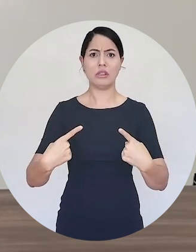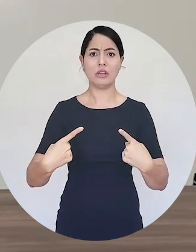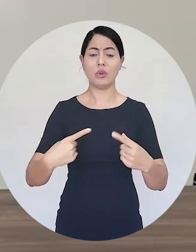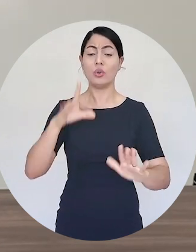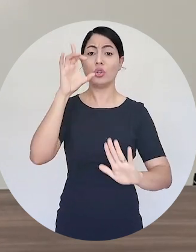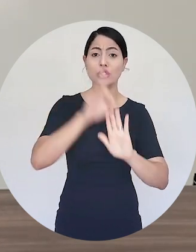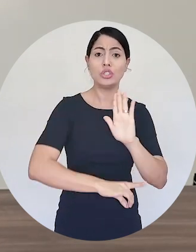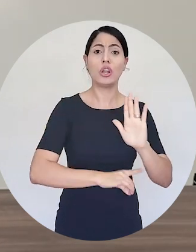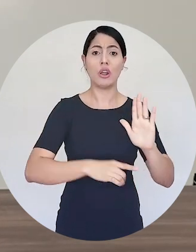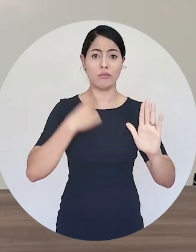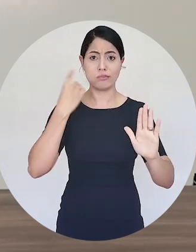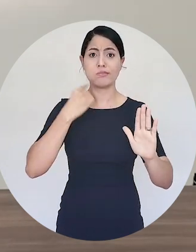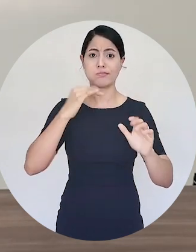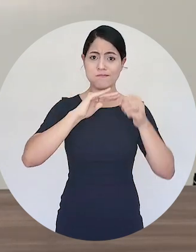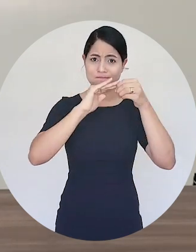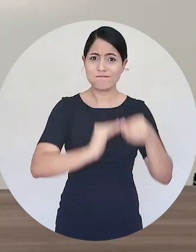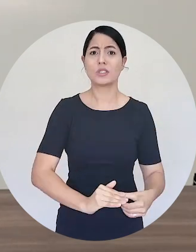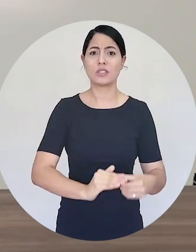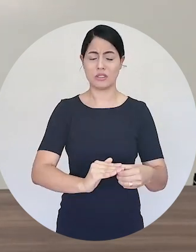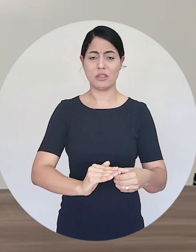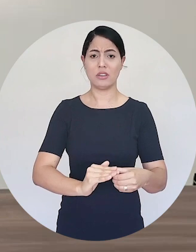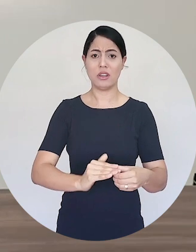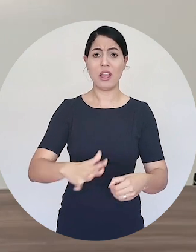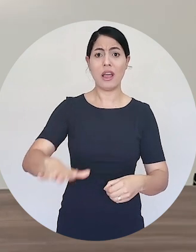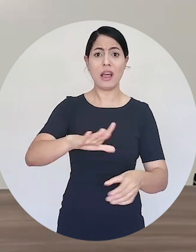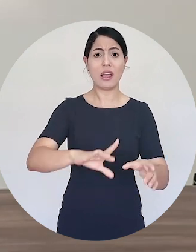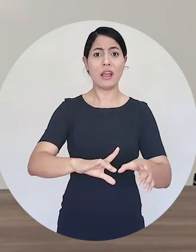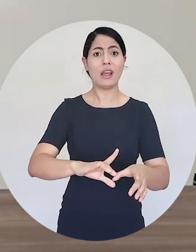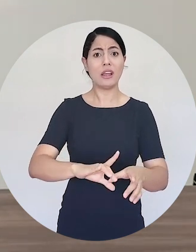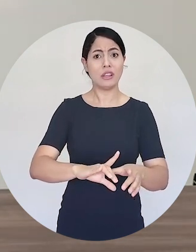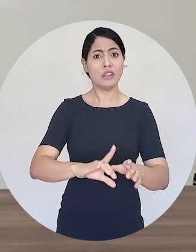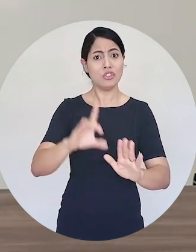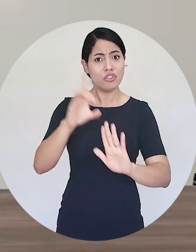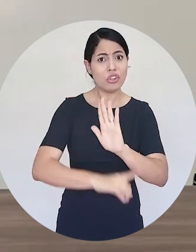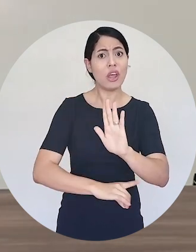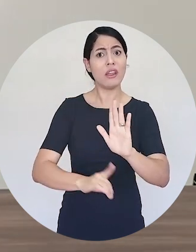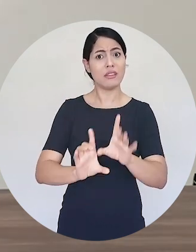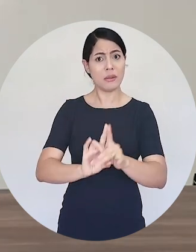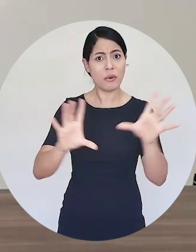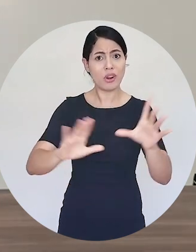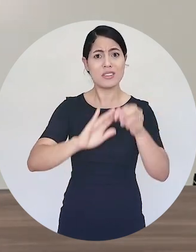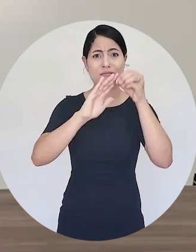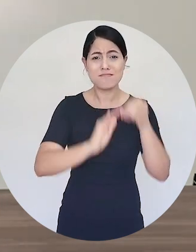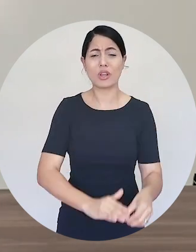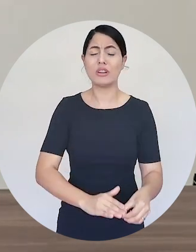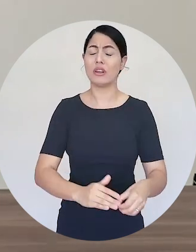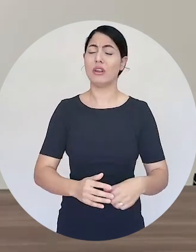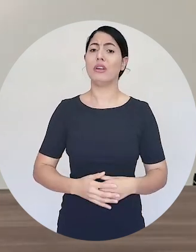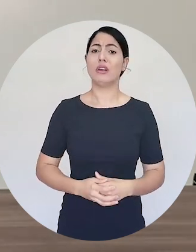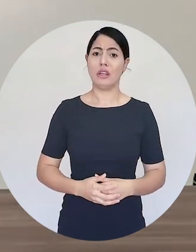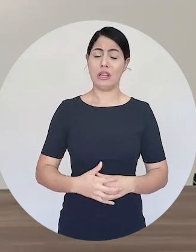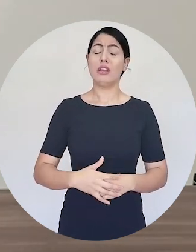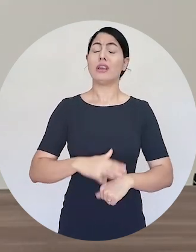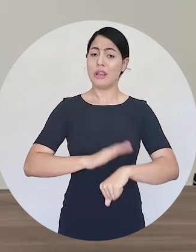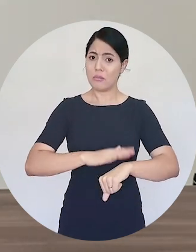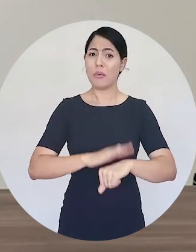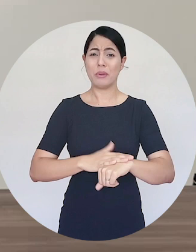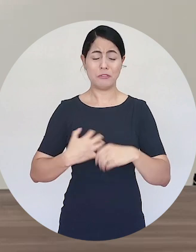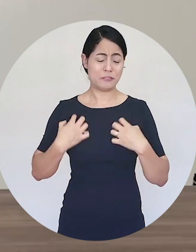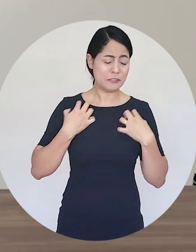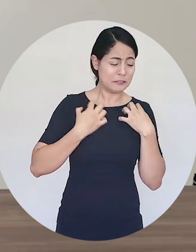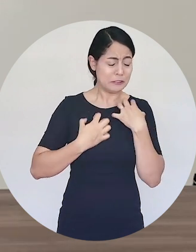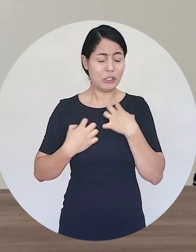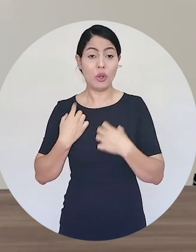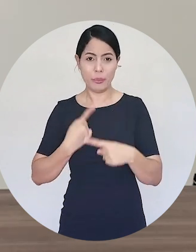atentado à prerrogativa da advocacia, aos advogados, ao Estado Democrático de Direito. Naquele momento, um momento muito angustiante, eu